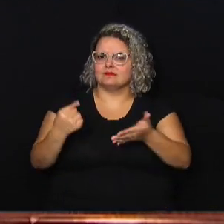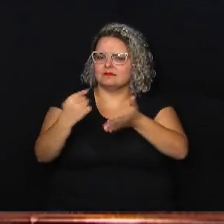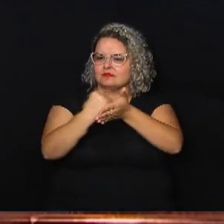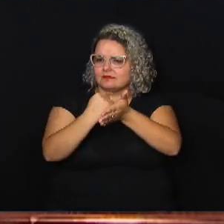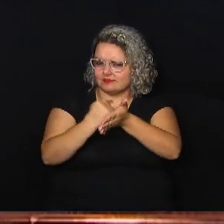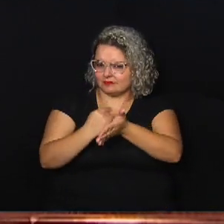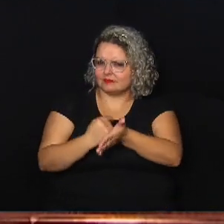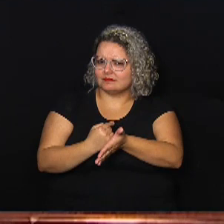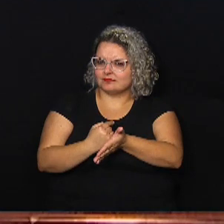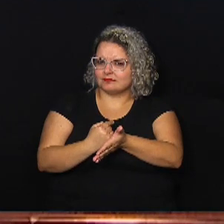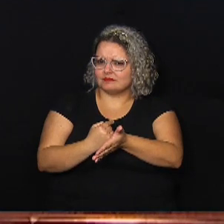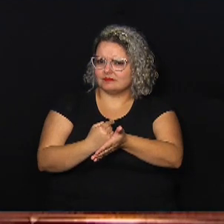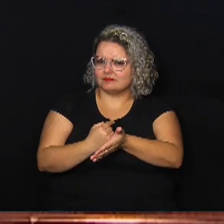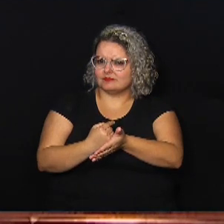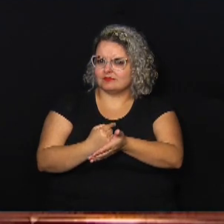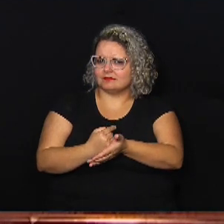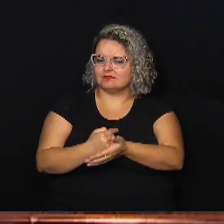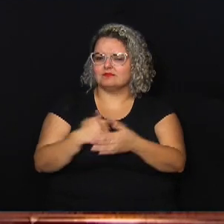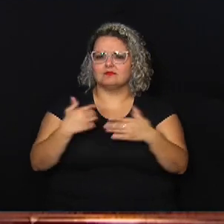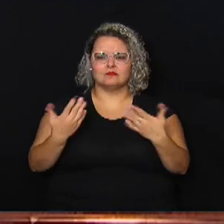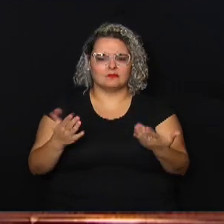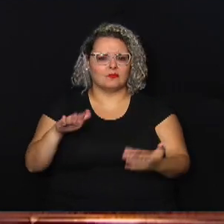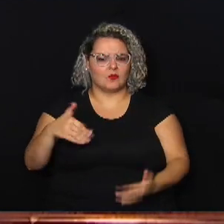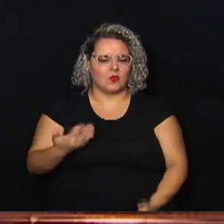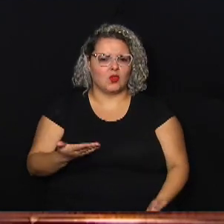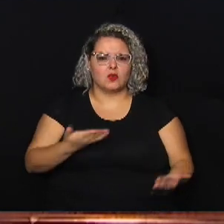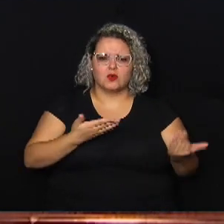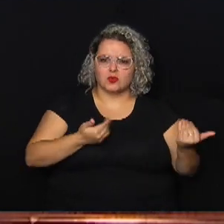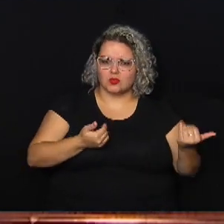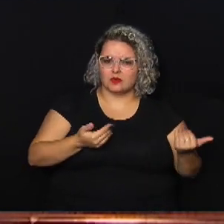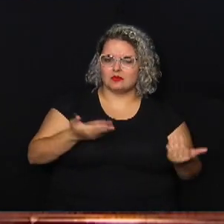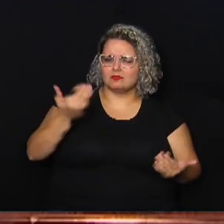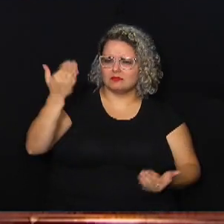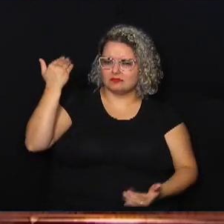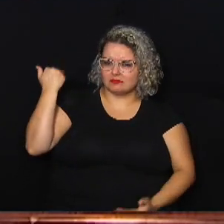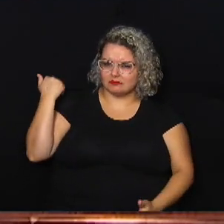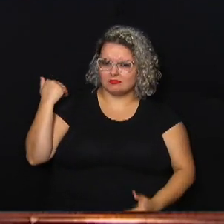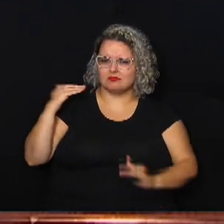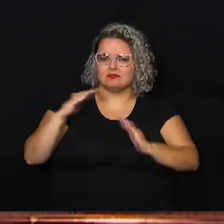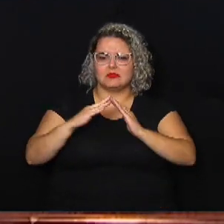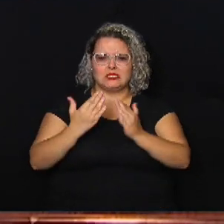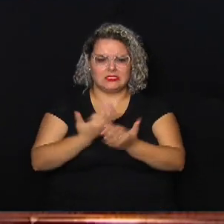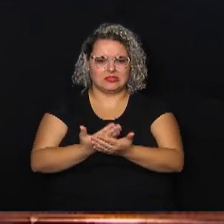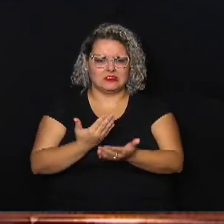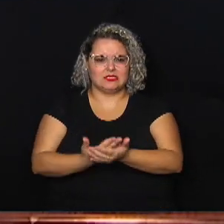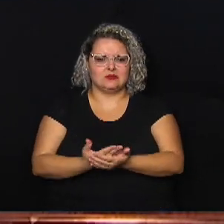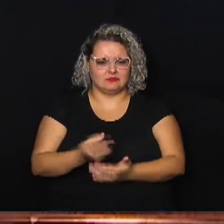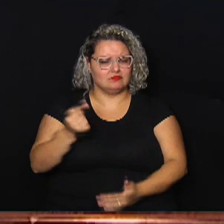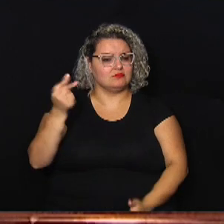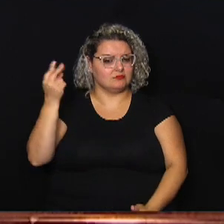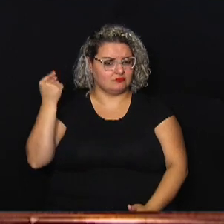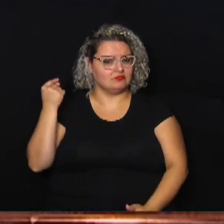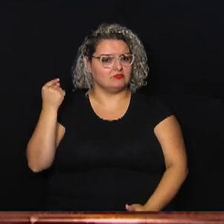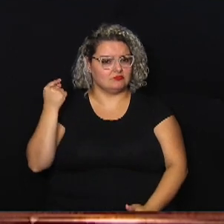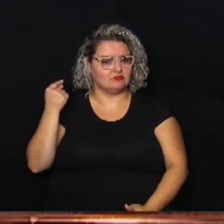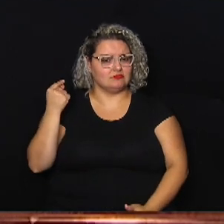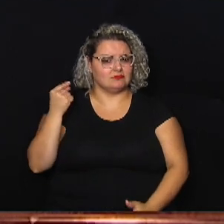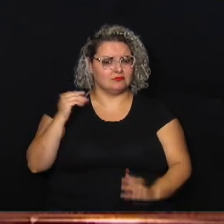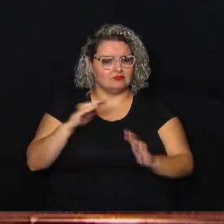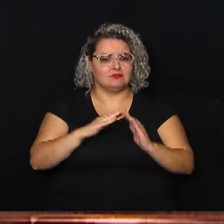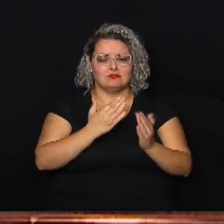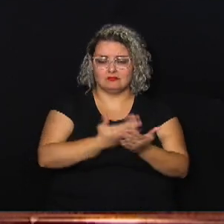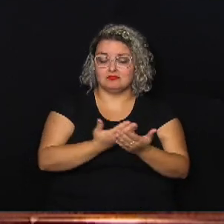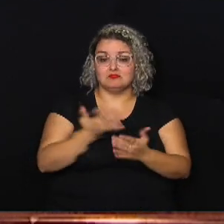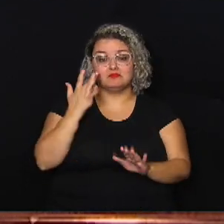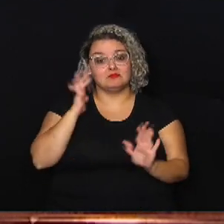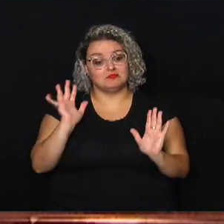aí. Será que se quando você era mais jovem, lá na época da escola, já tem um tempinho aí que eu saí da escola, não sei quem que tá